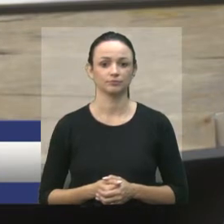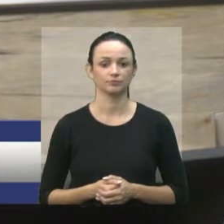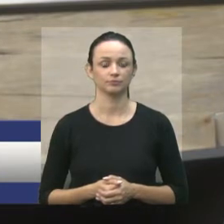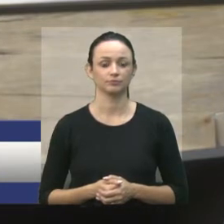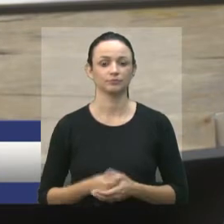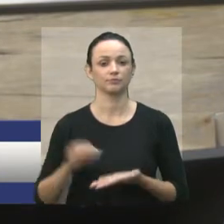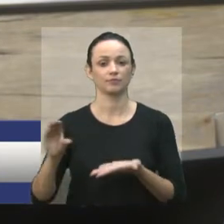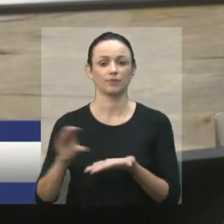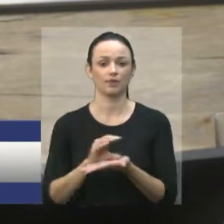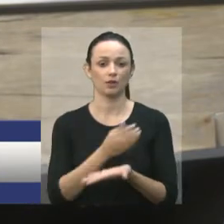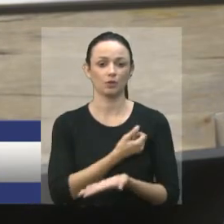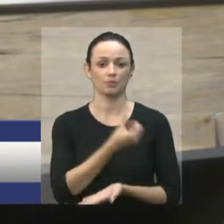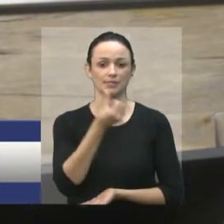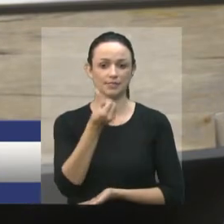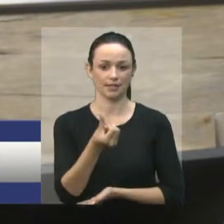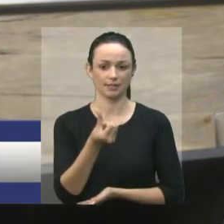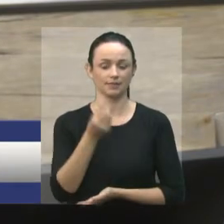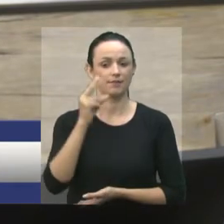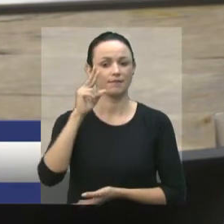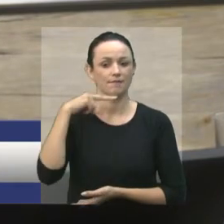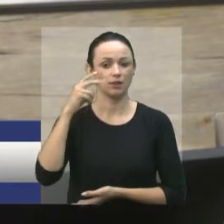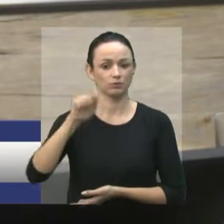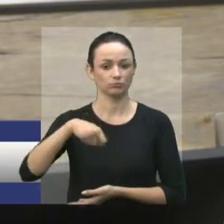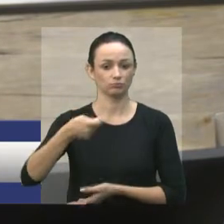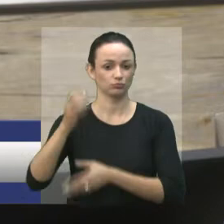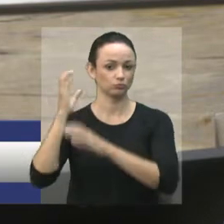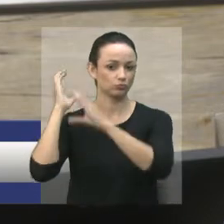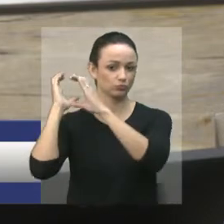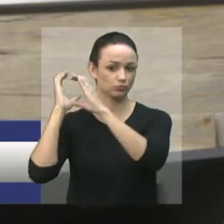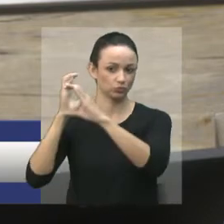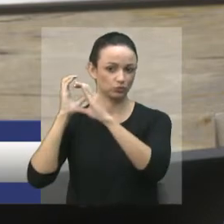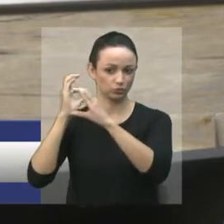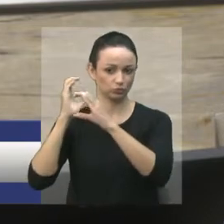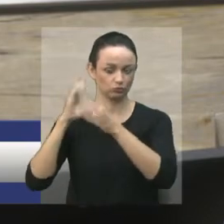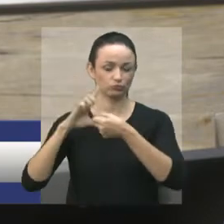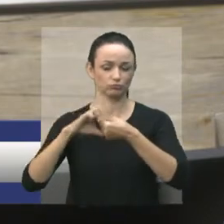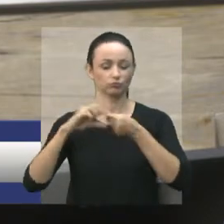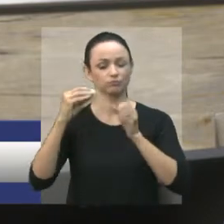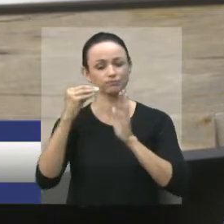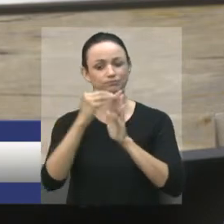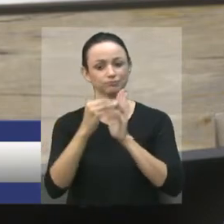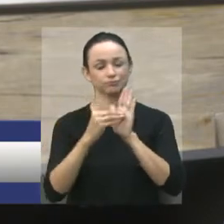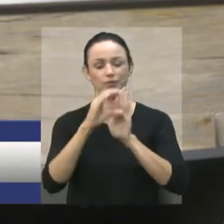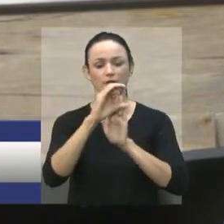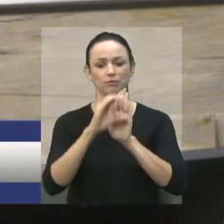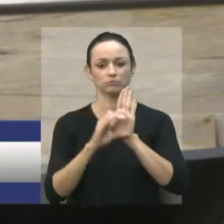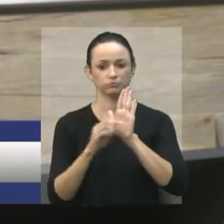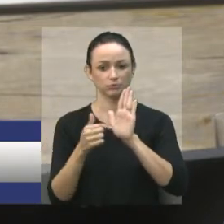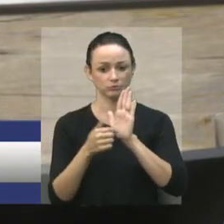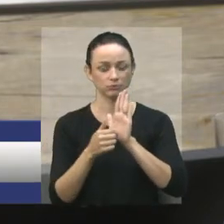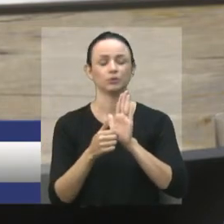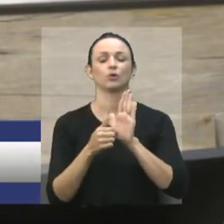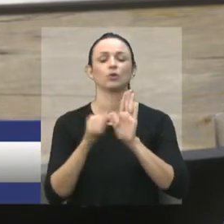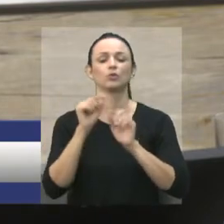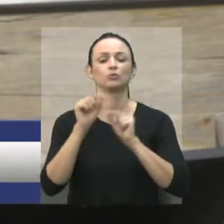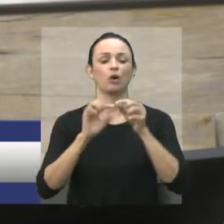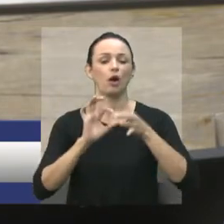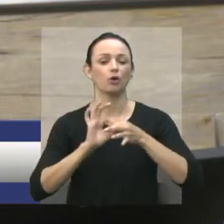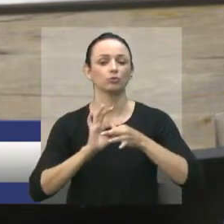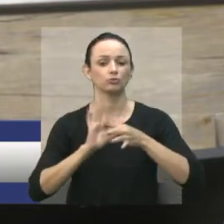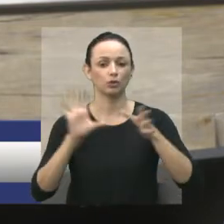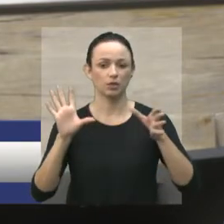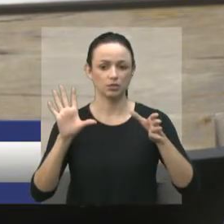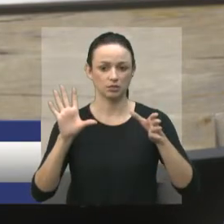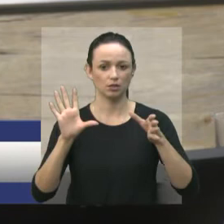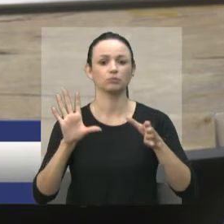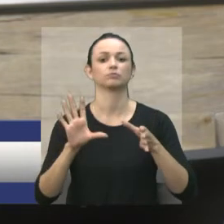Emenda número 6, vereador Tito Coloneto. Insere artigo no capítulo das disposições finais, autorizando a